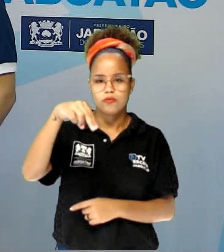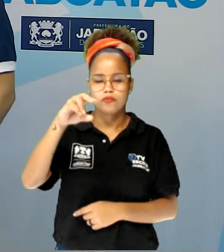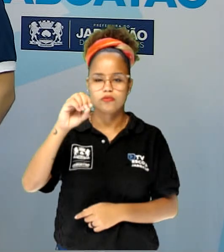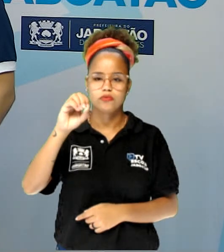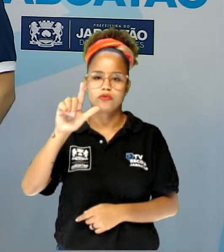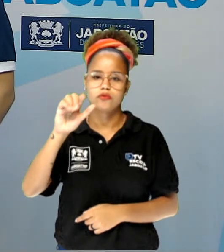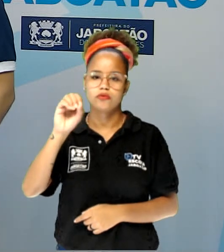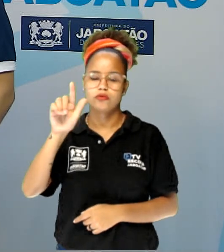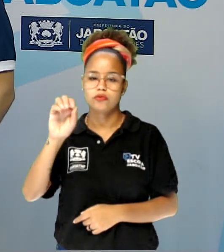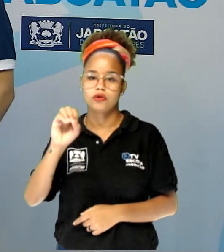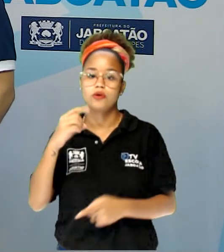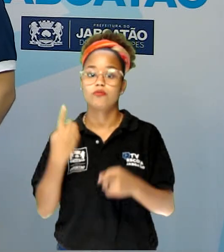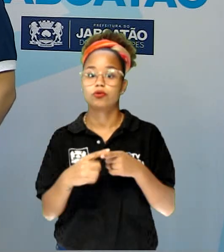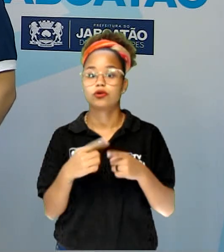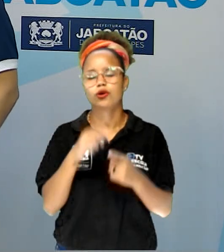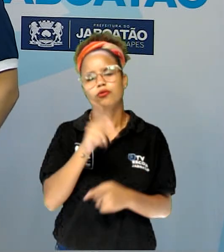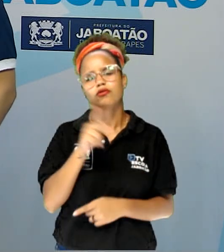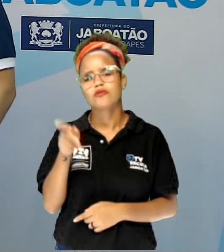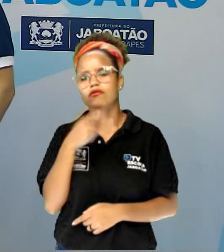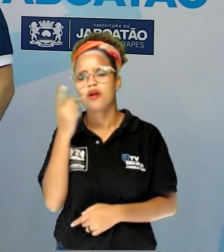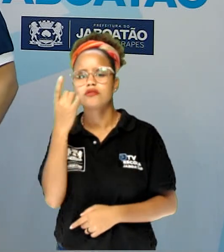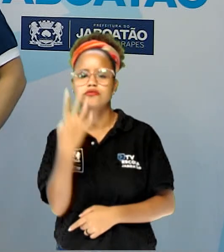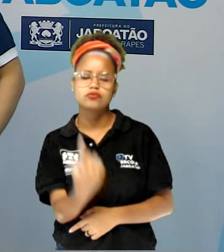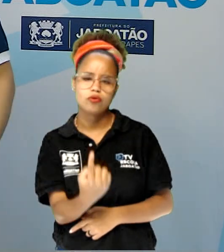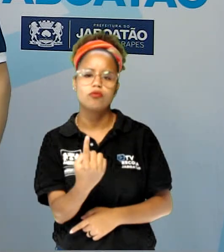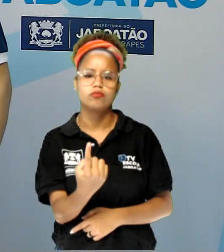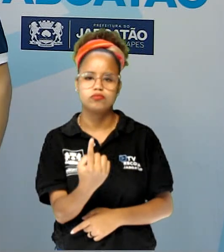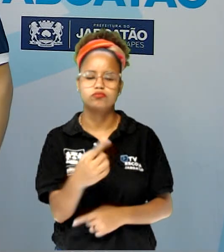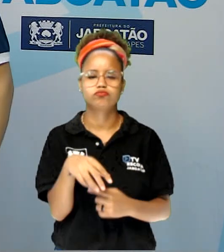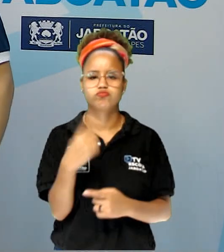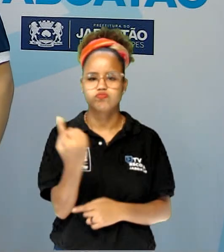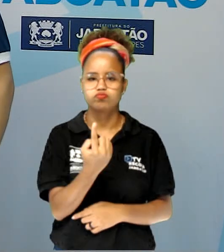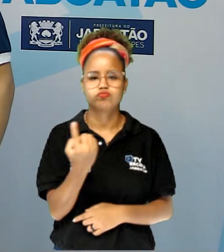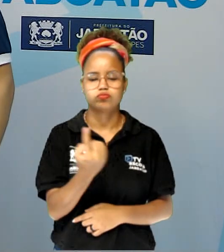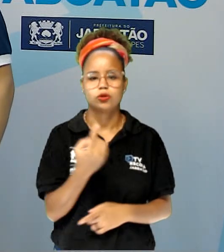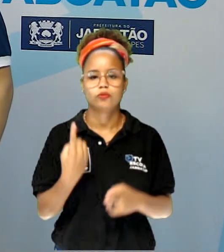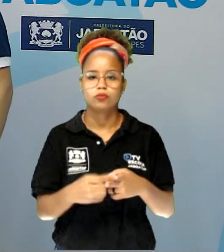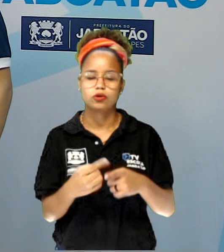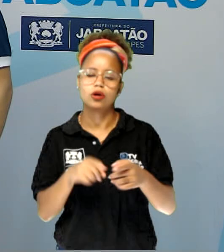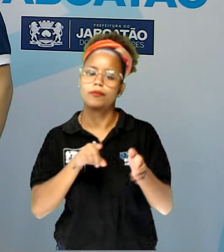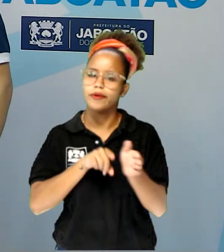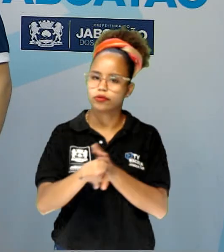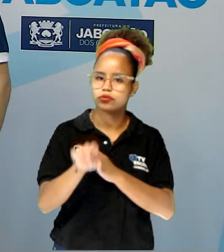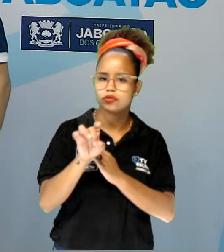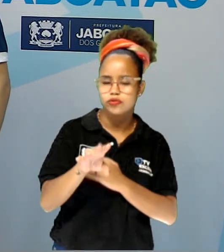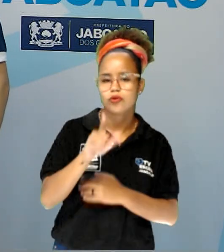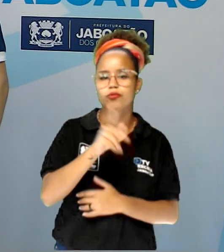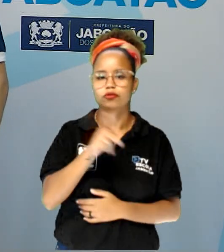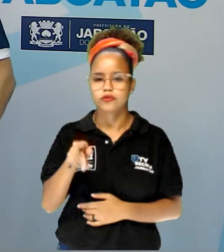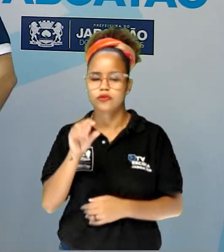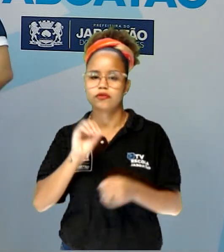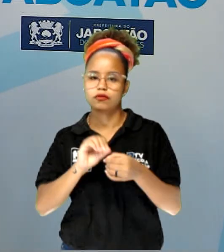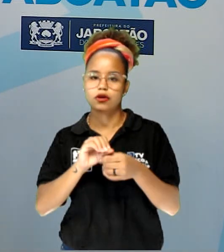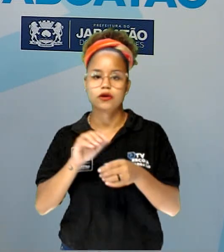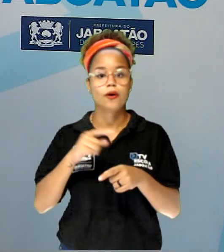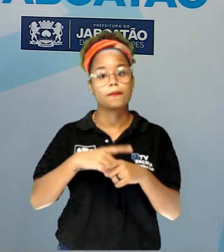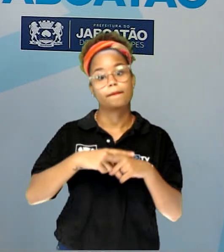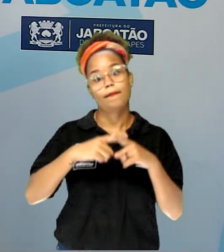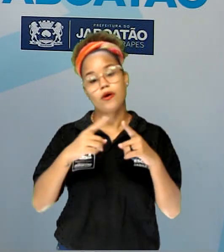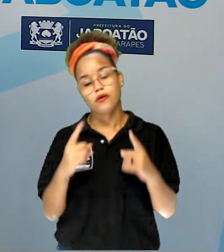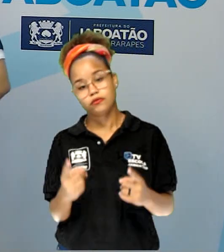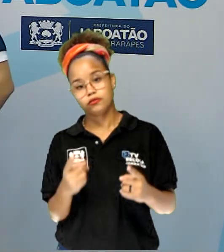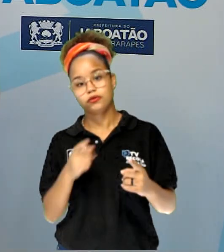professor fala sozinho. De fato, as perguntas são todas feitas pelo professor e aparentemente ninguém as responde, pelo menos não no